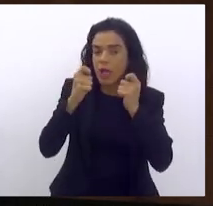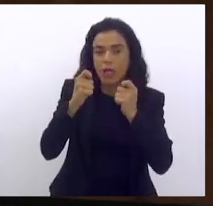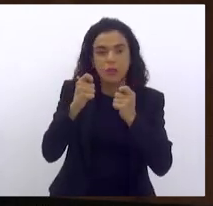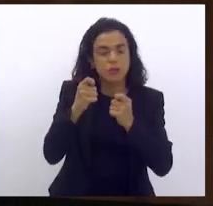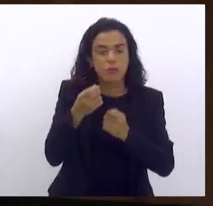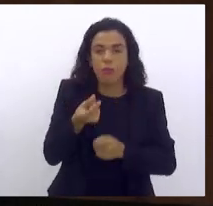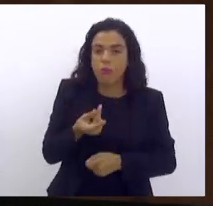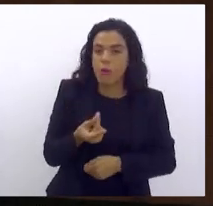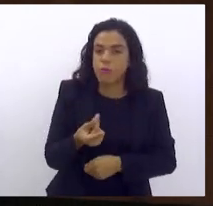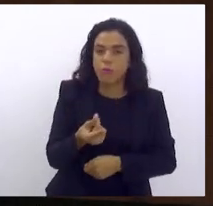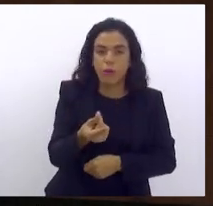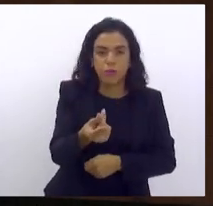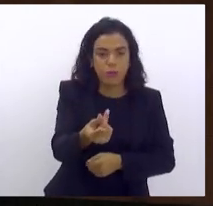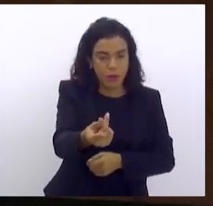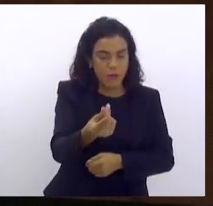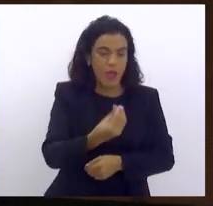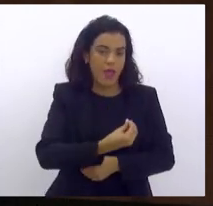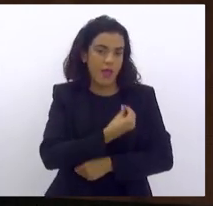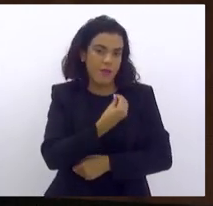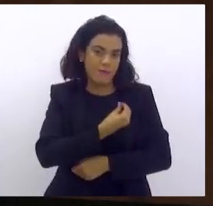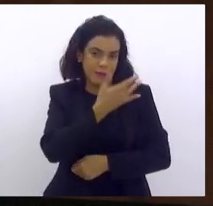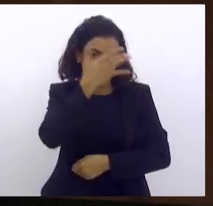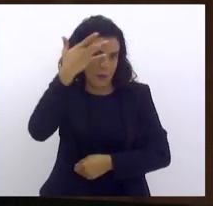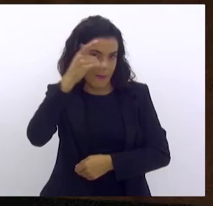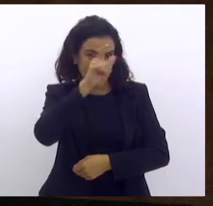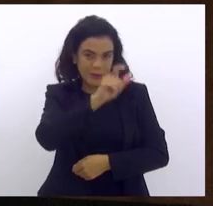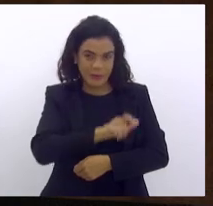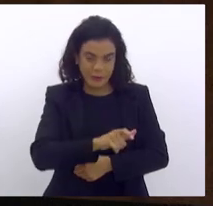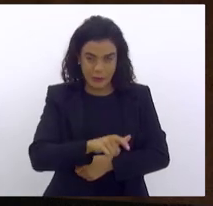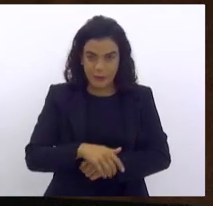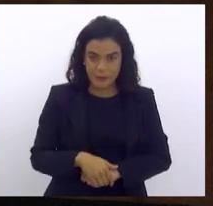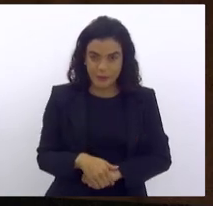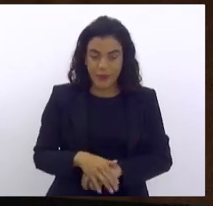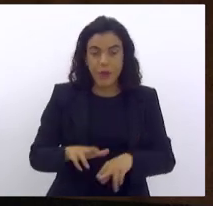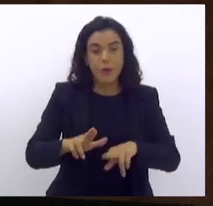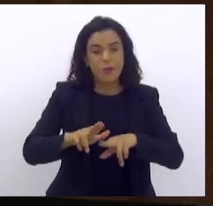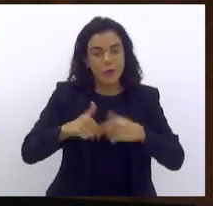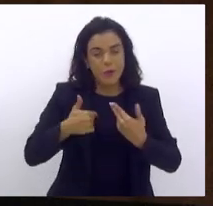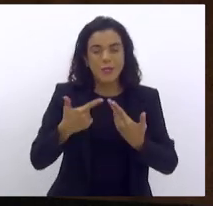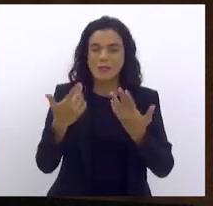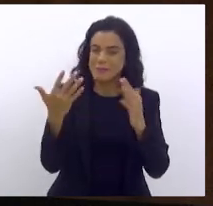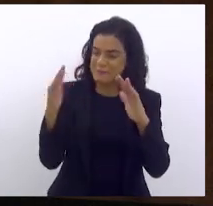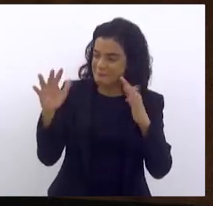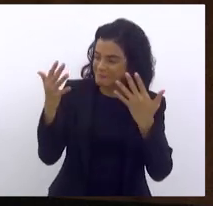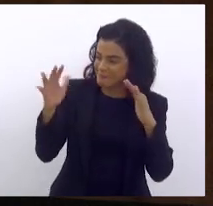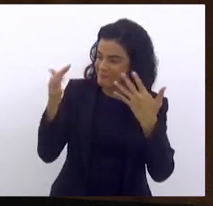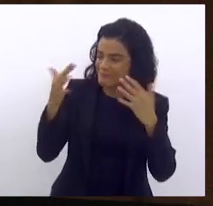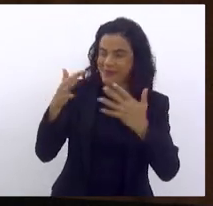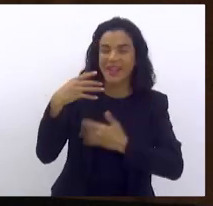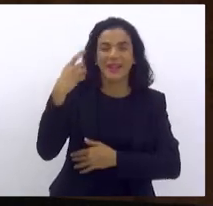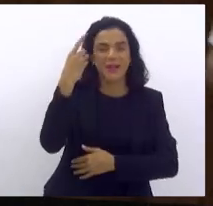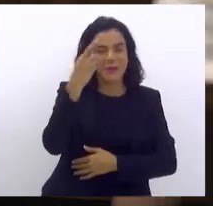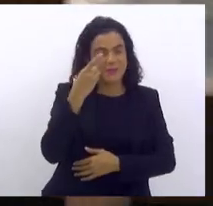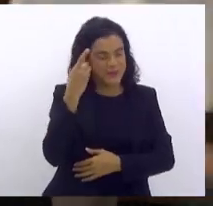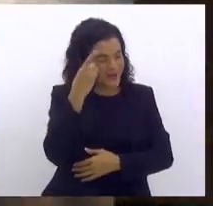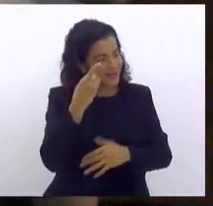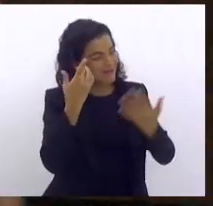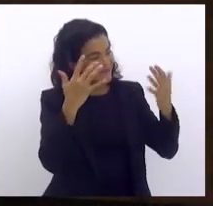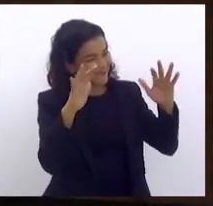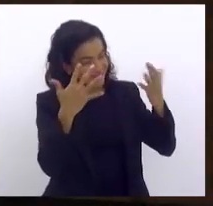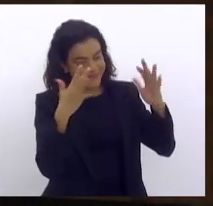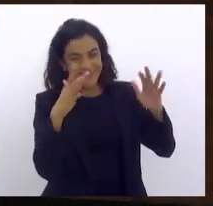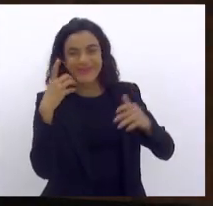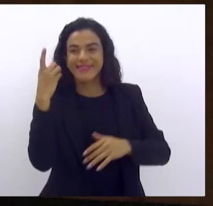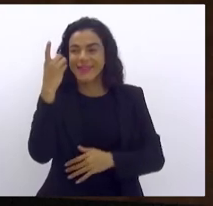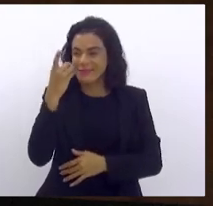irreparável à vida de uma determinada pessoa. Então, saudar aqui os nobres deputados e fazer aqui